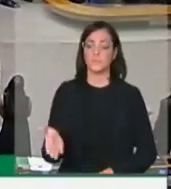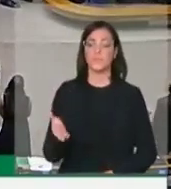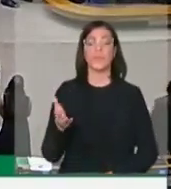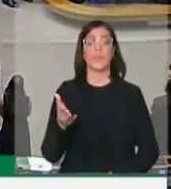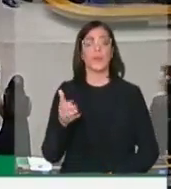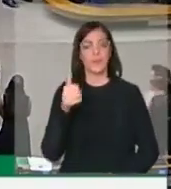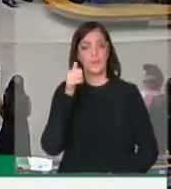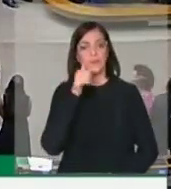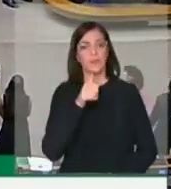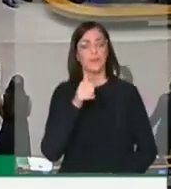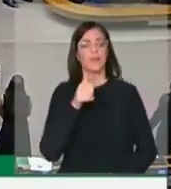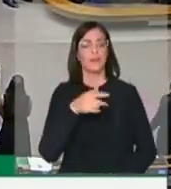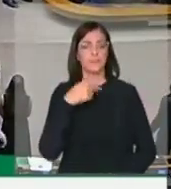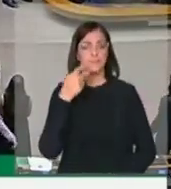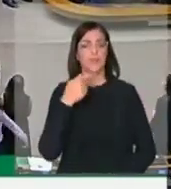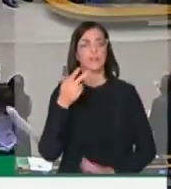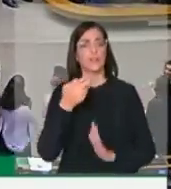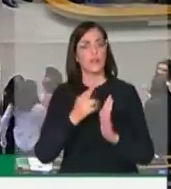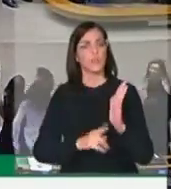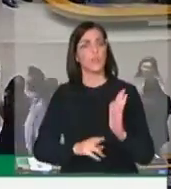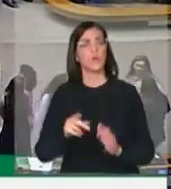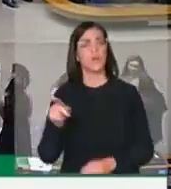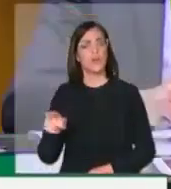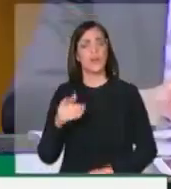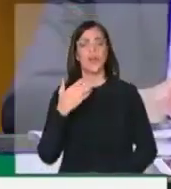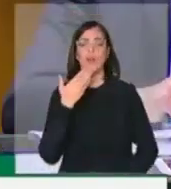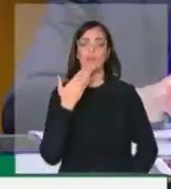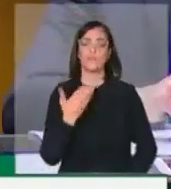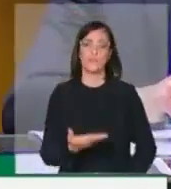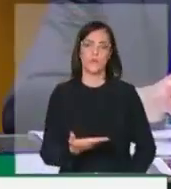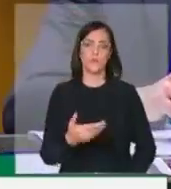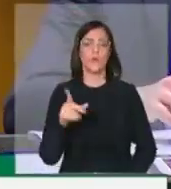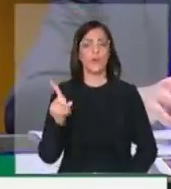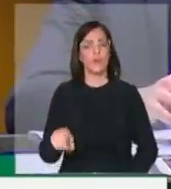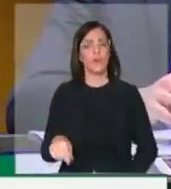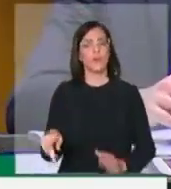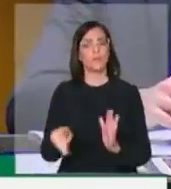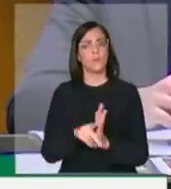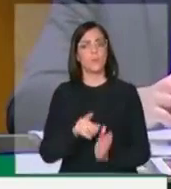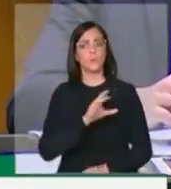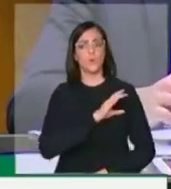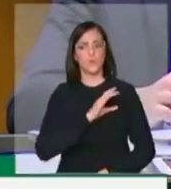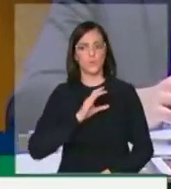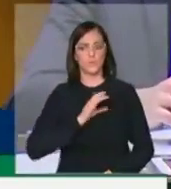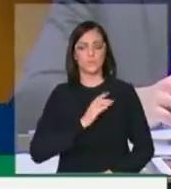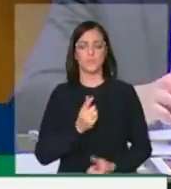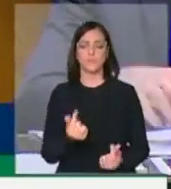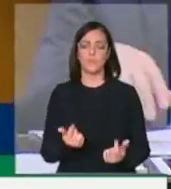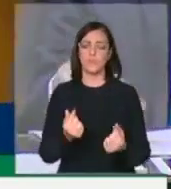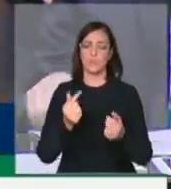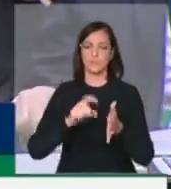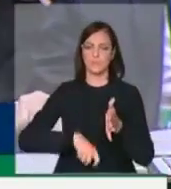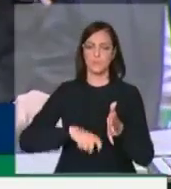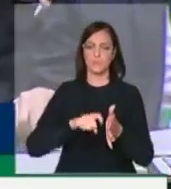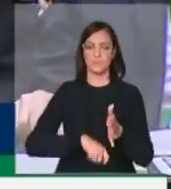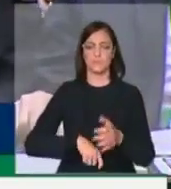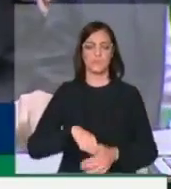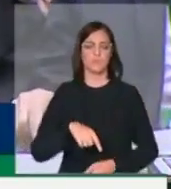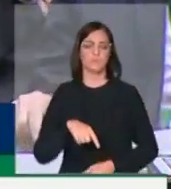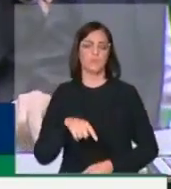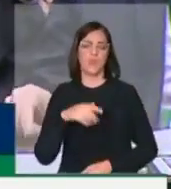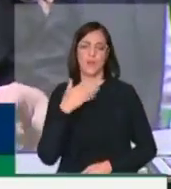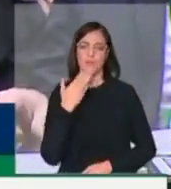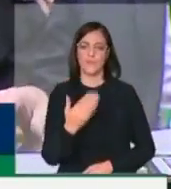Conselho Nacional. Deputada Daniela, gostaria que, após a fala de Vossa Excelência,